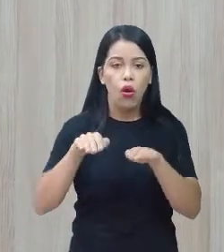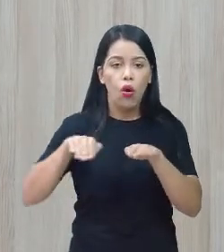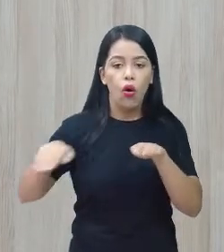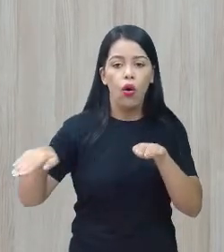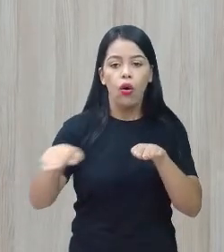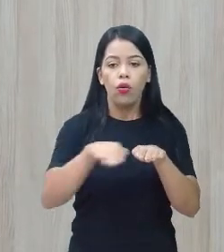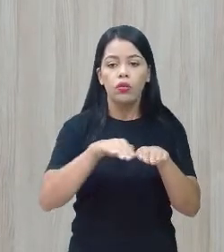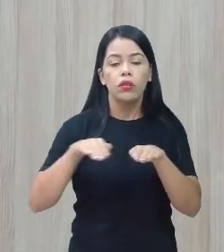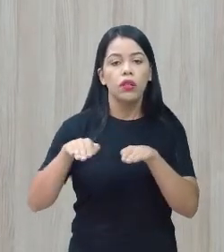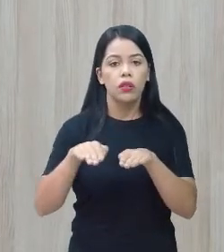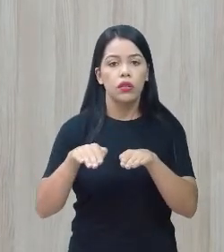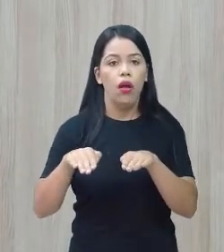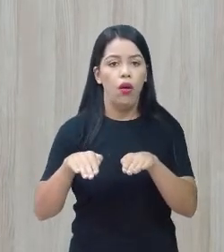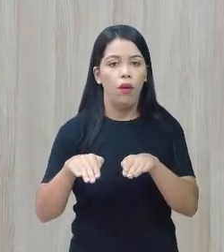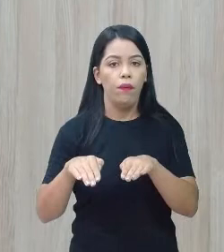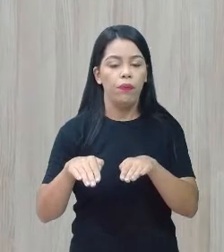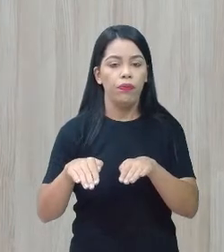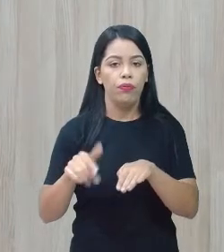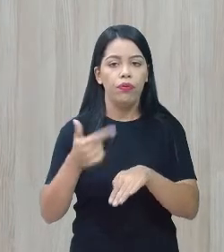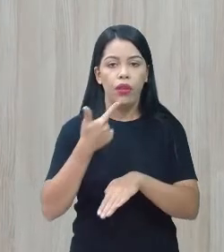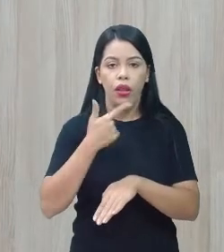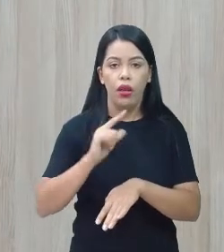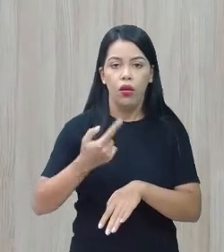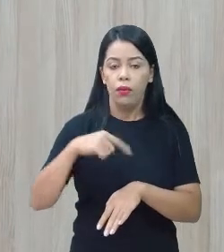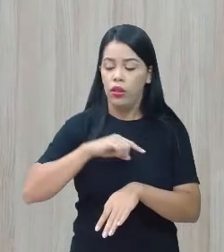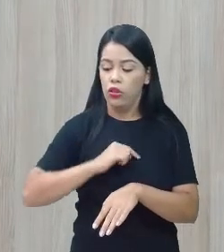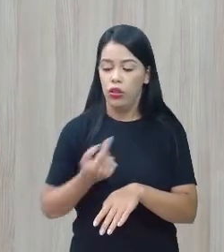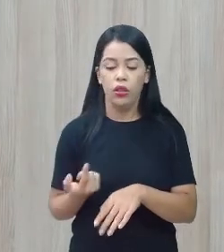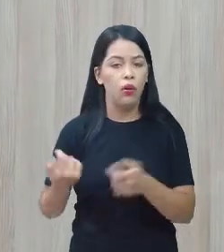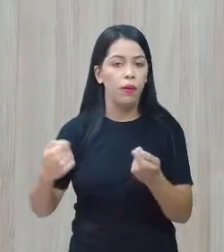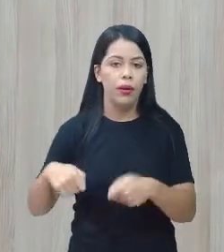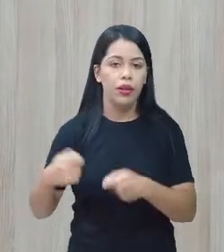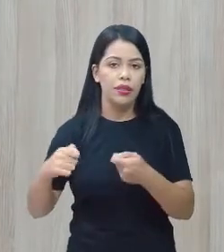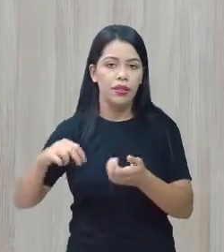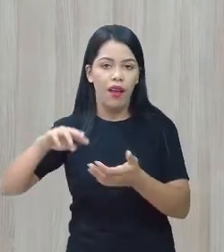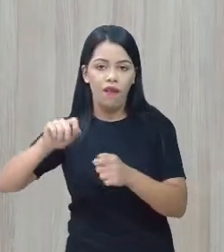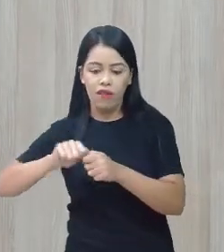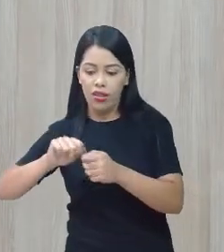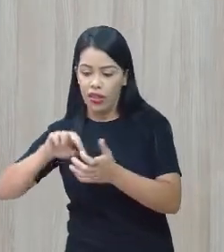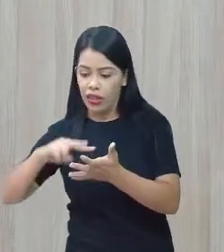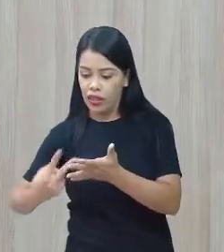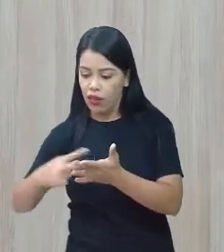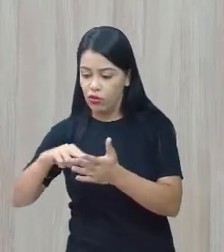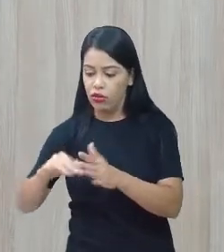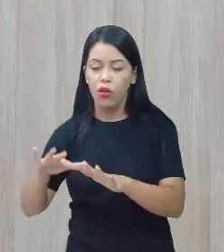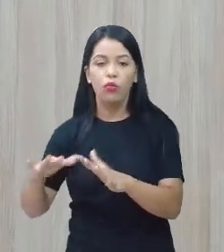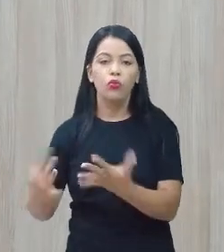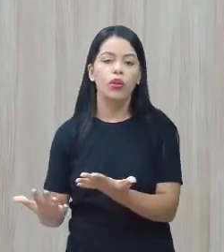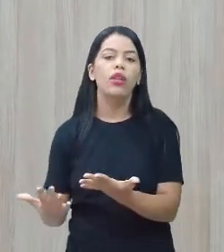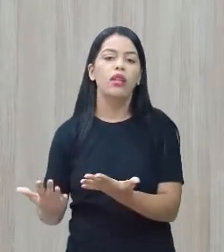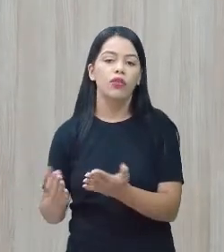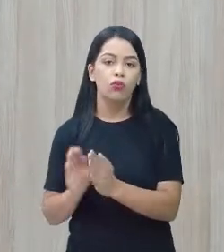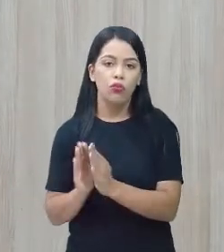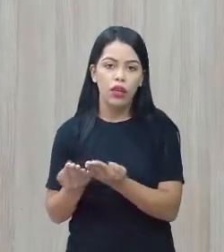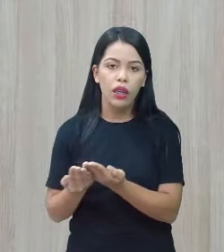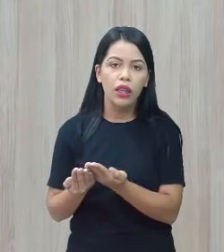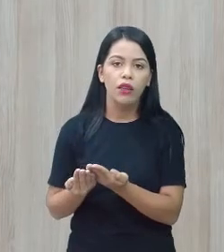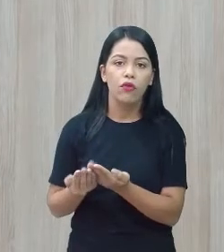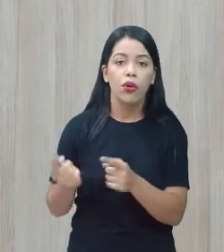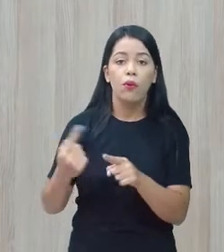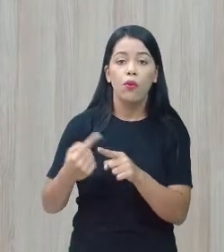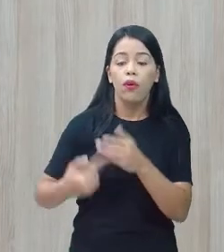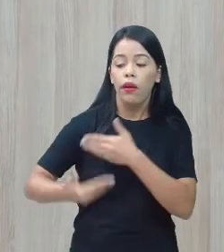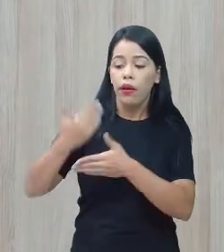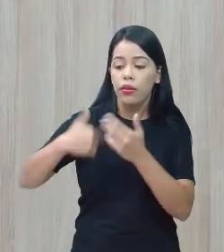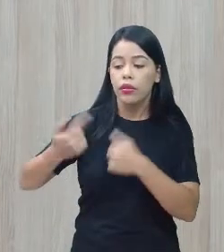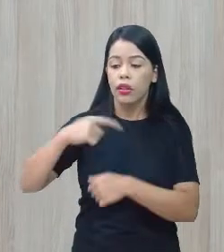ser traduzidos de português para português. Que louco, né? Tipo, antes a gente precisava traduzir, por exemplo, um